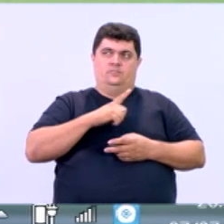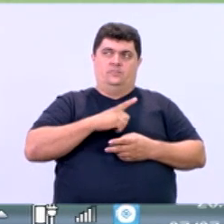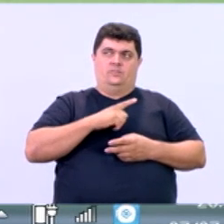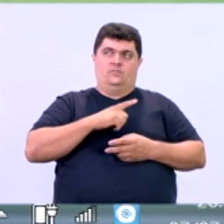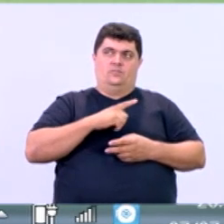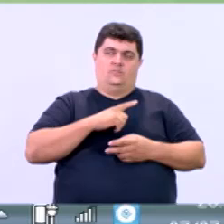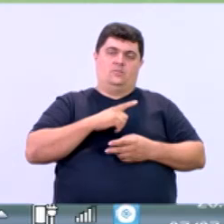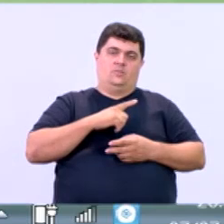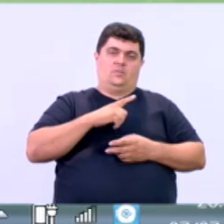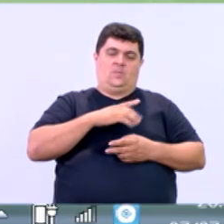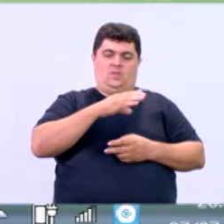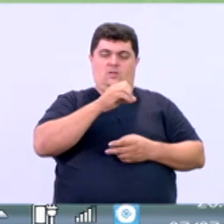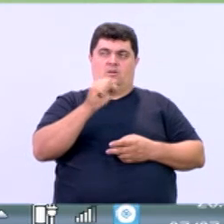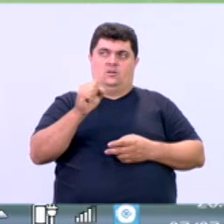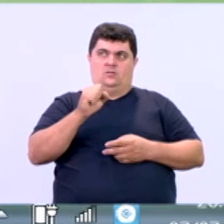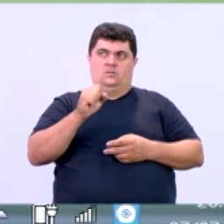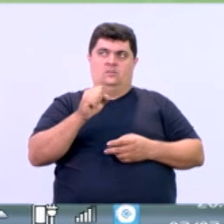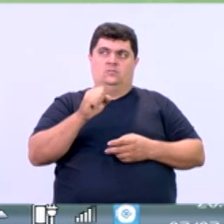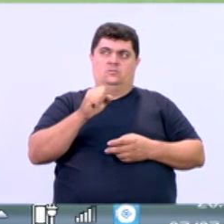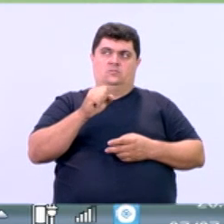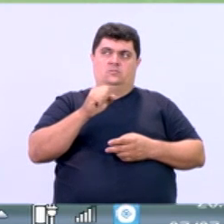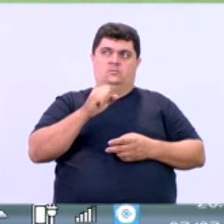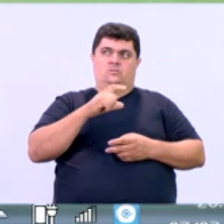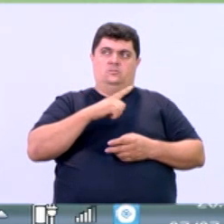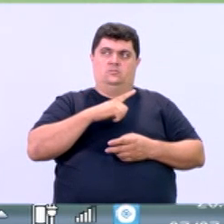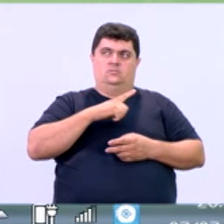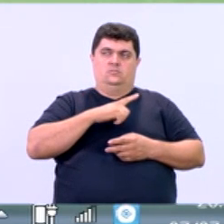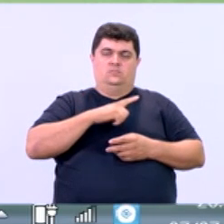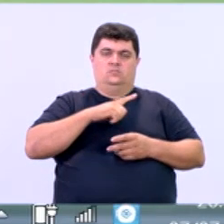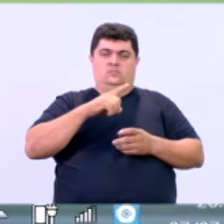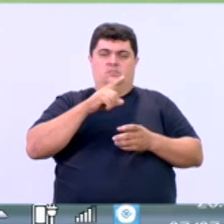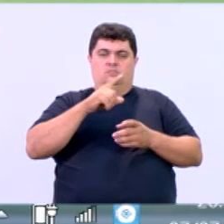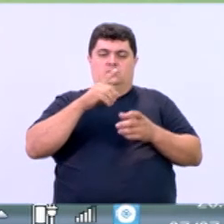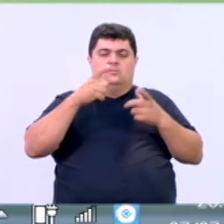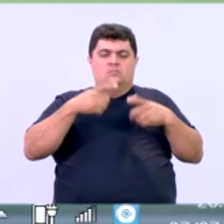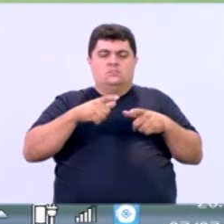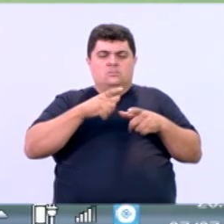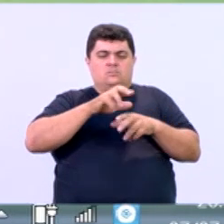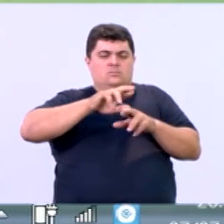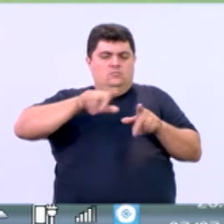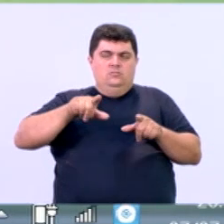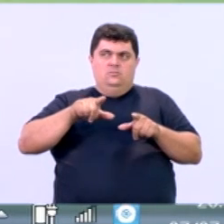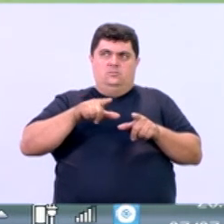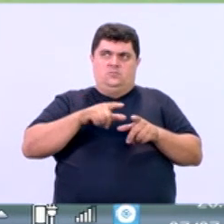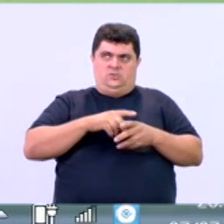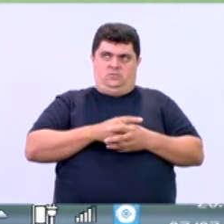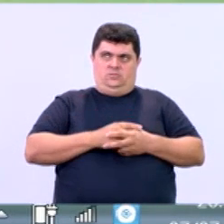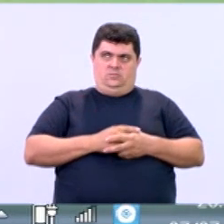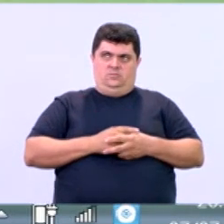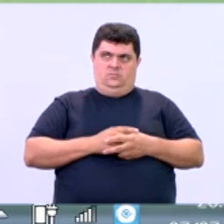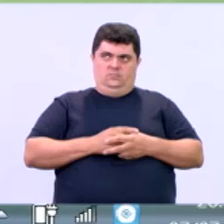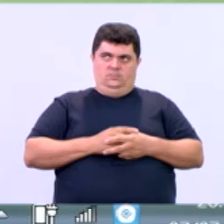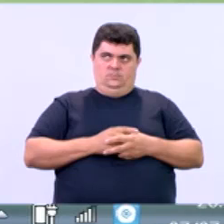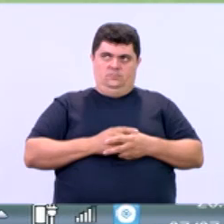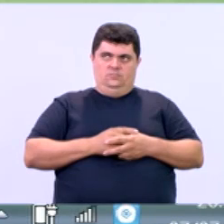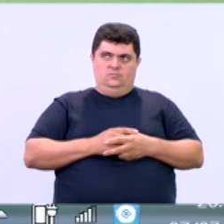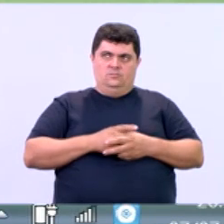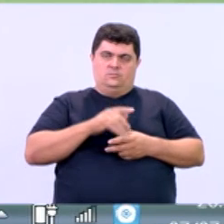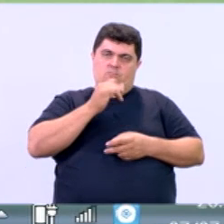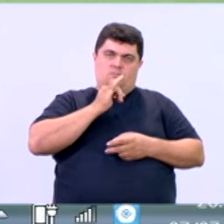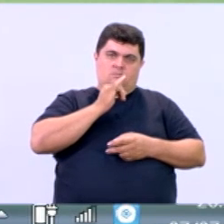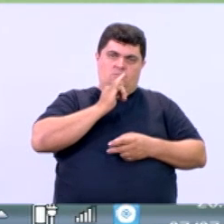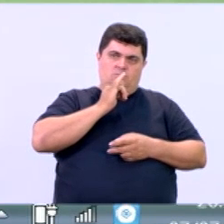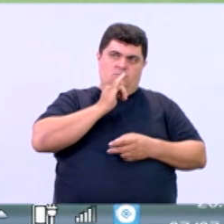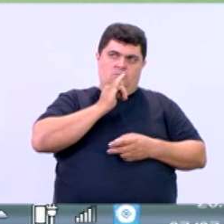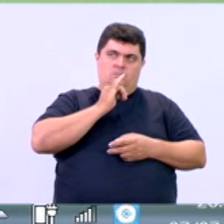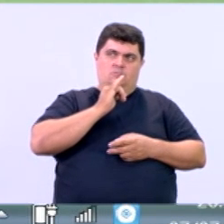arquivo tem o caminho relativo CSS/meus estilos, tá? .css. Isso aí, de acordo com o exemplo que nós